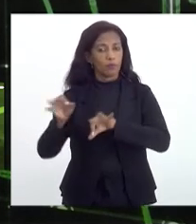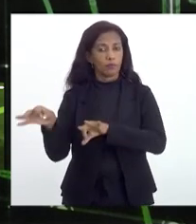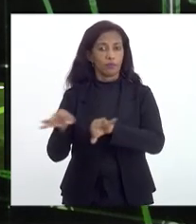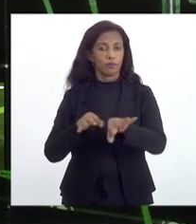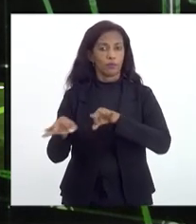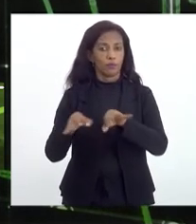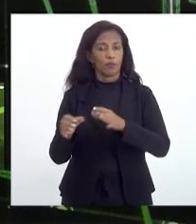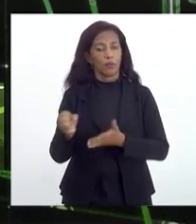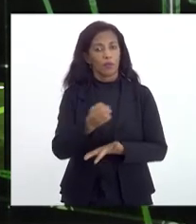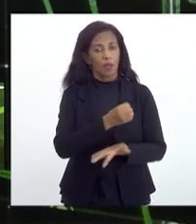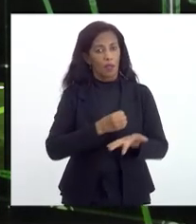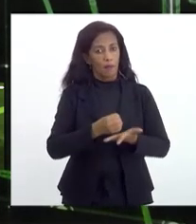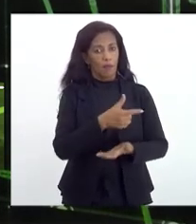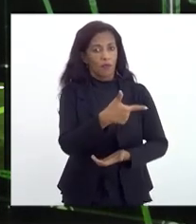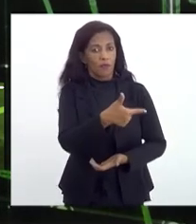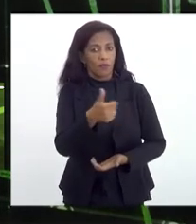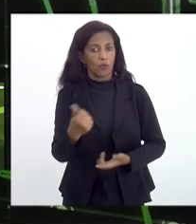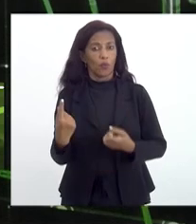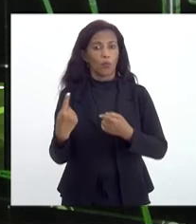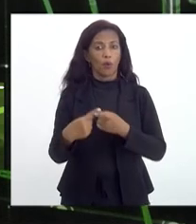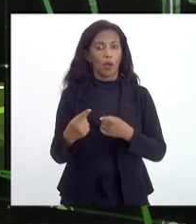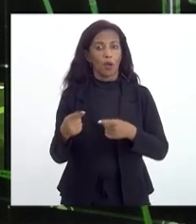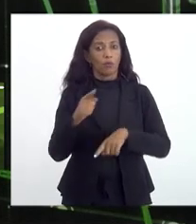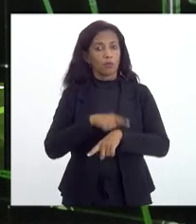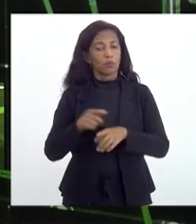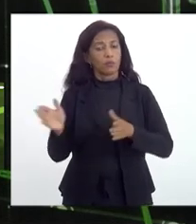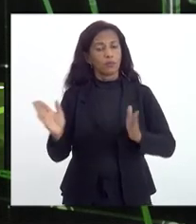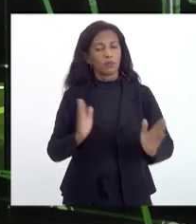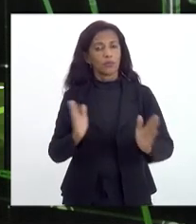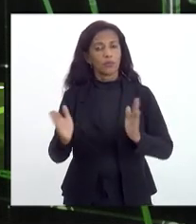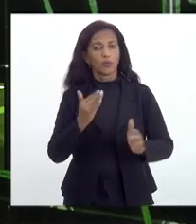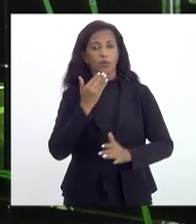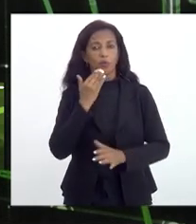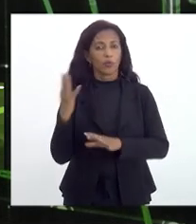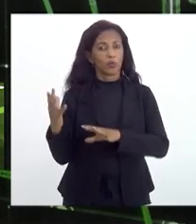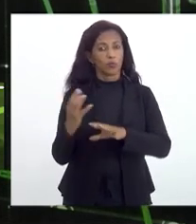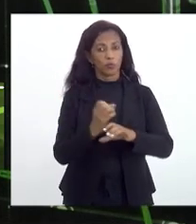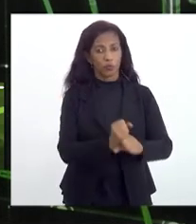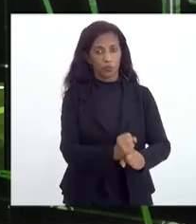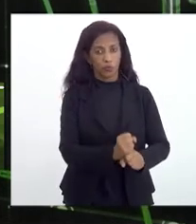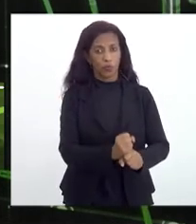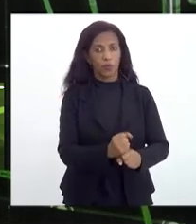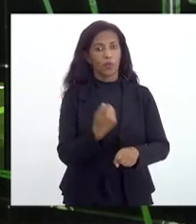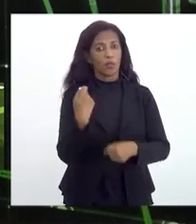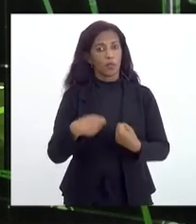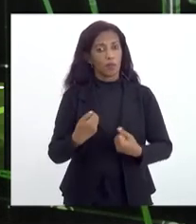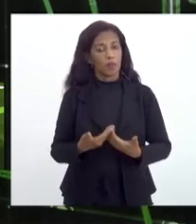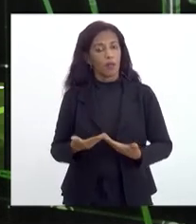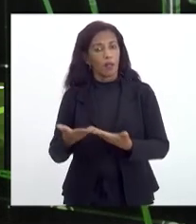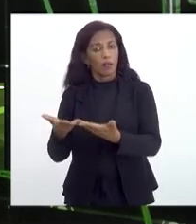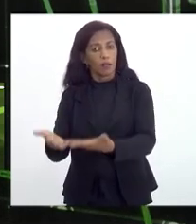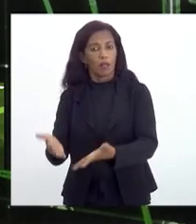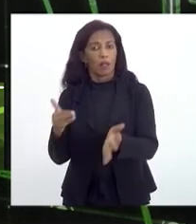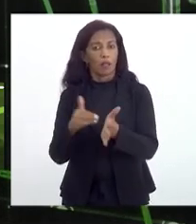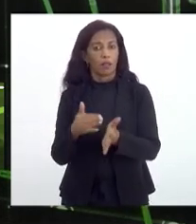significa, por conta dos prazos que nós temos no pedido de adesão, que a gente teria que entregar um plano até 31 de janeiro.